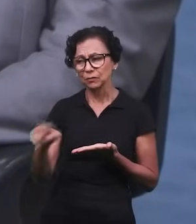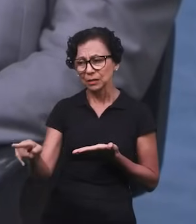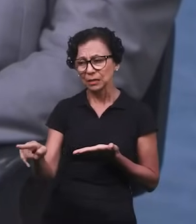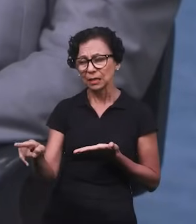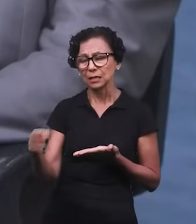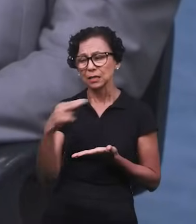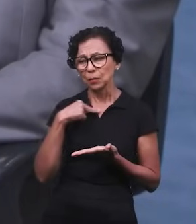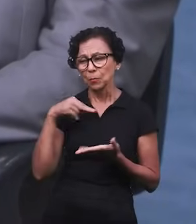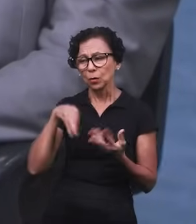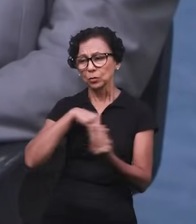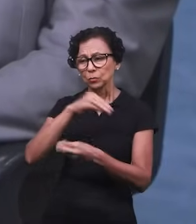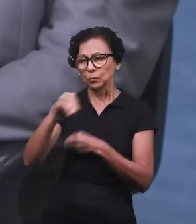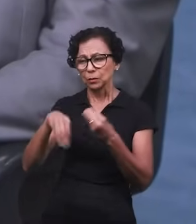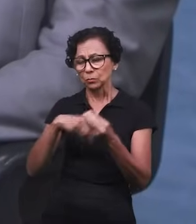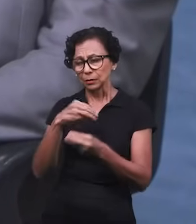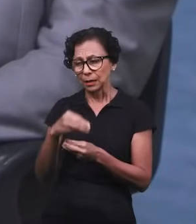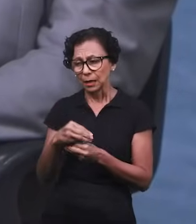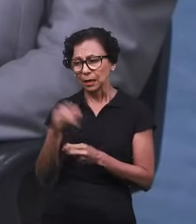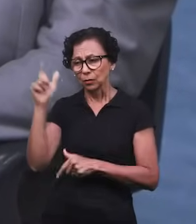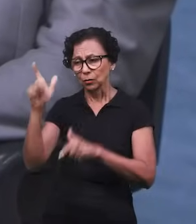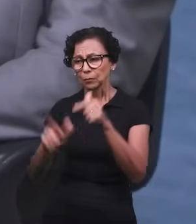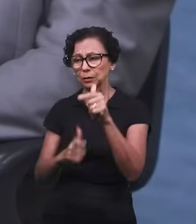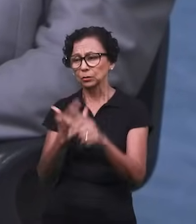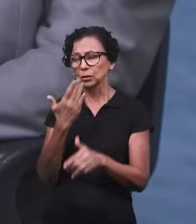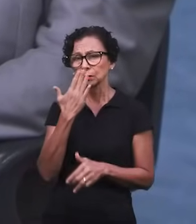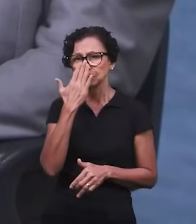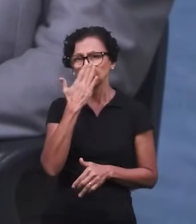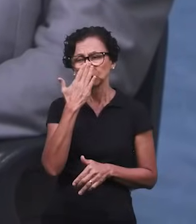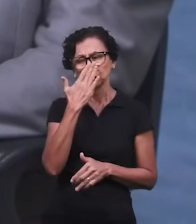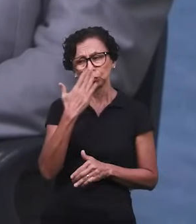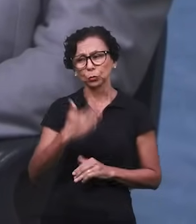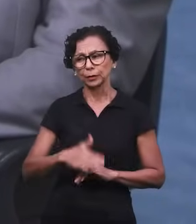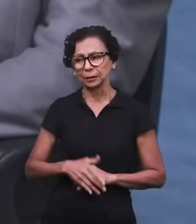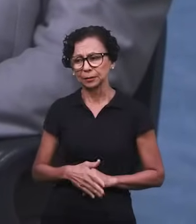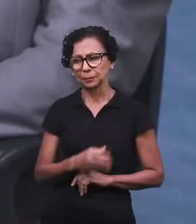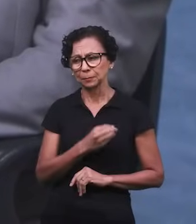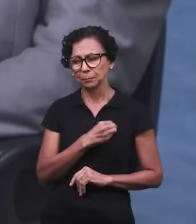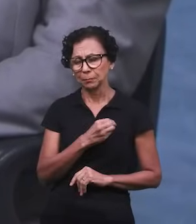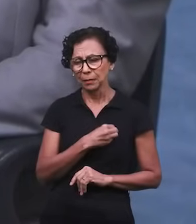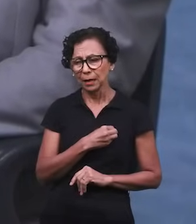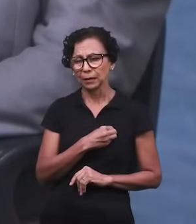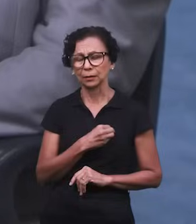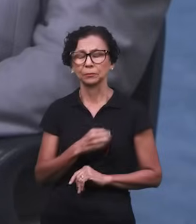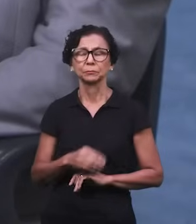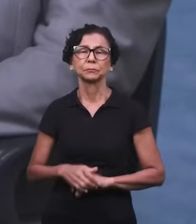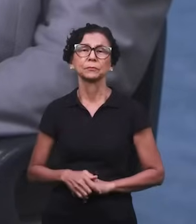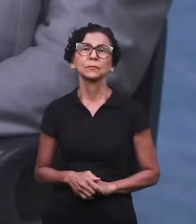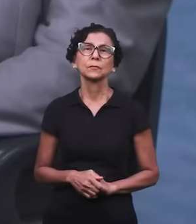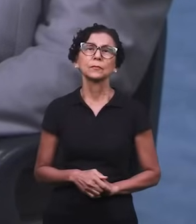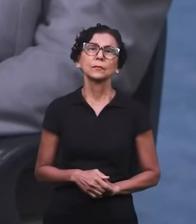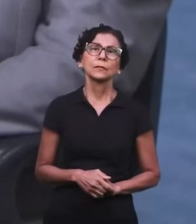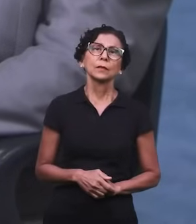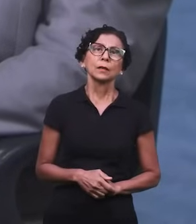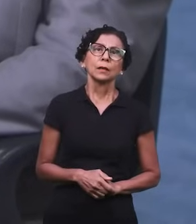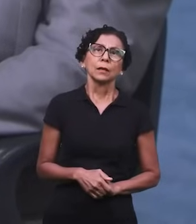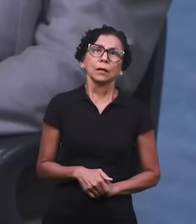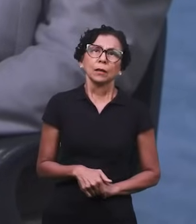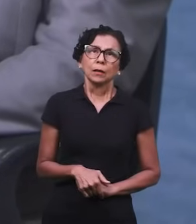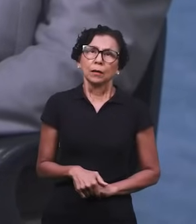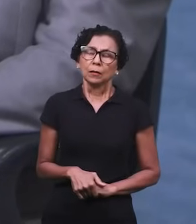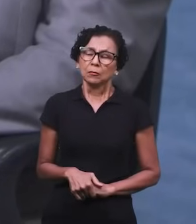que se prostituem, é a palavra que ele usa. Mas eu não digo isso absolutamente em relação aos